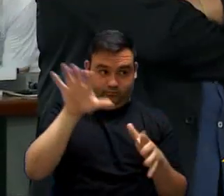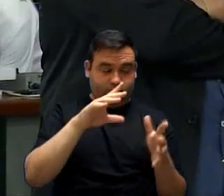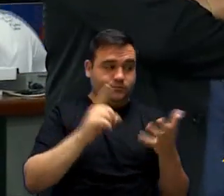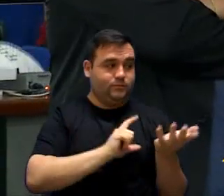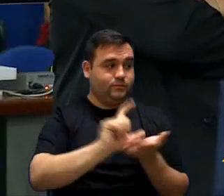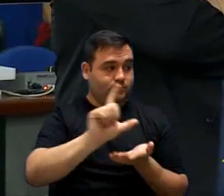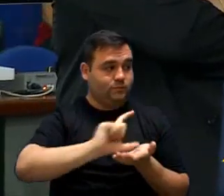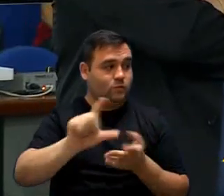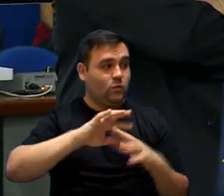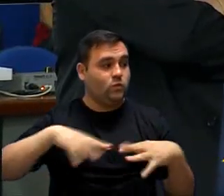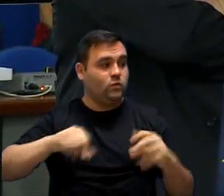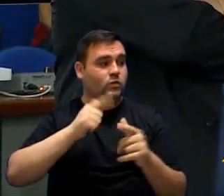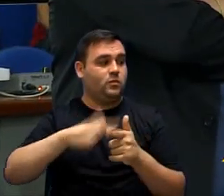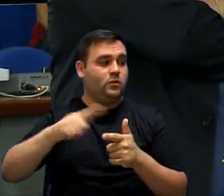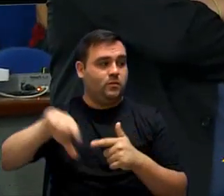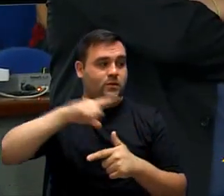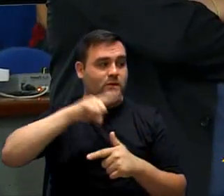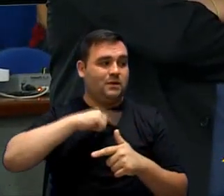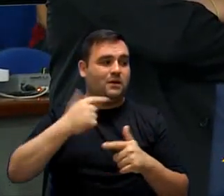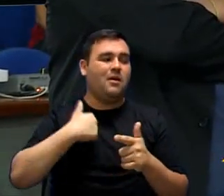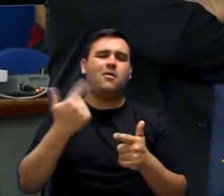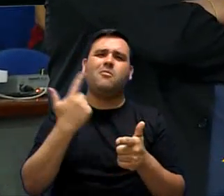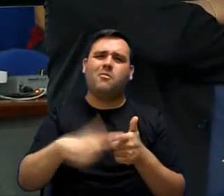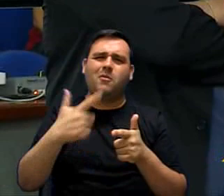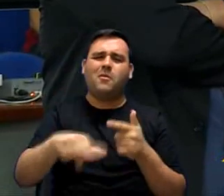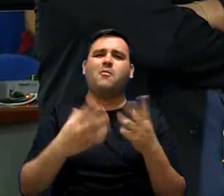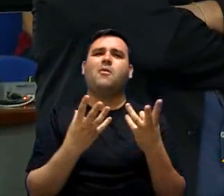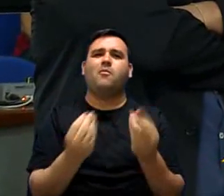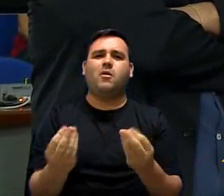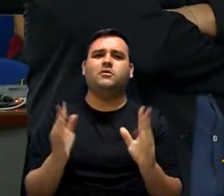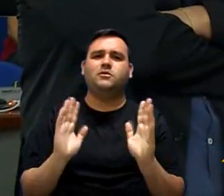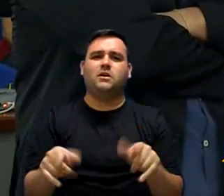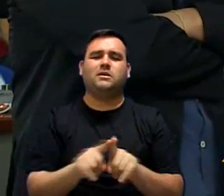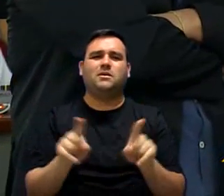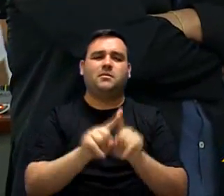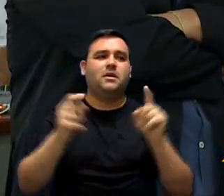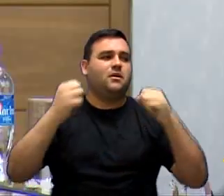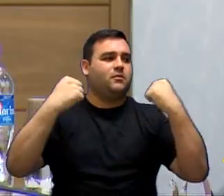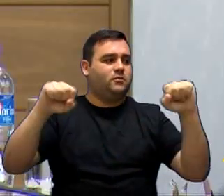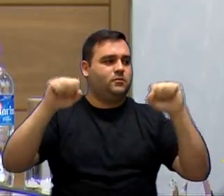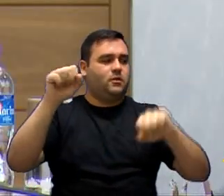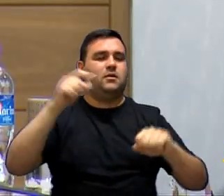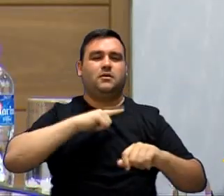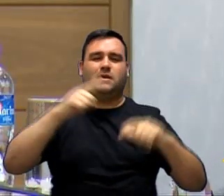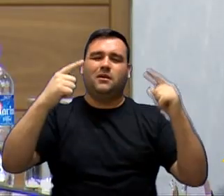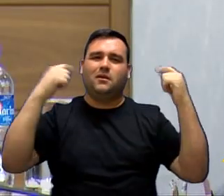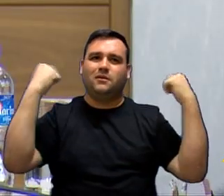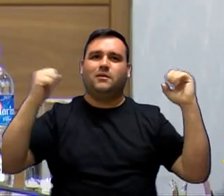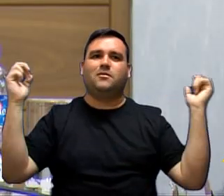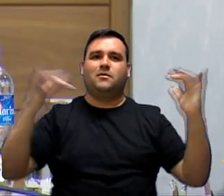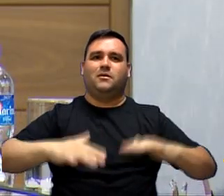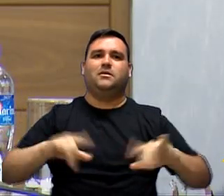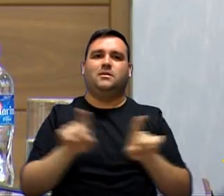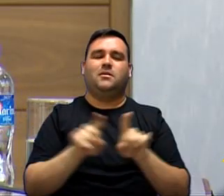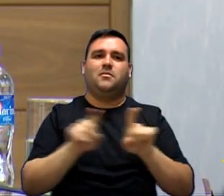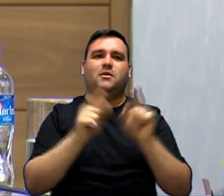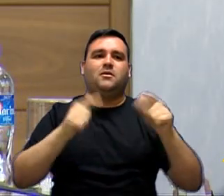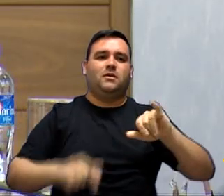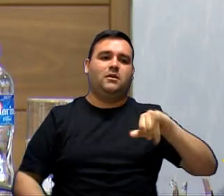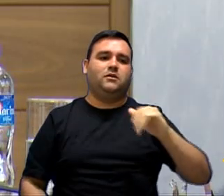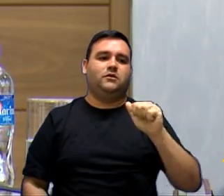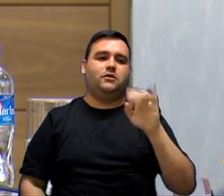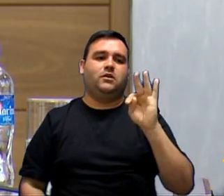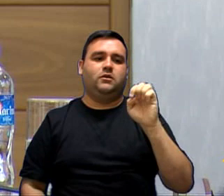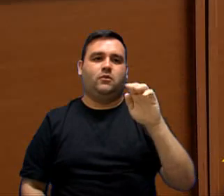todos estão tendo problemas, e eu tive muitos. Eu mandei para várias academias no ar livre, várias, França, lá no nosso bairro,